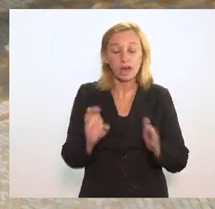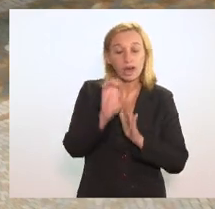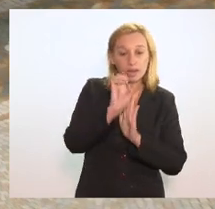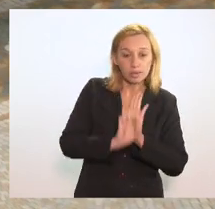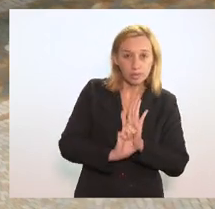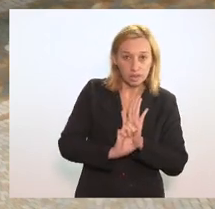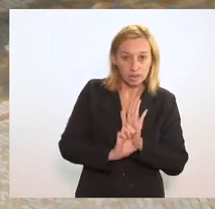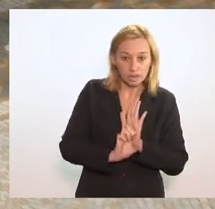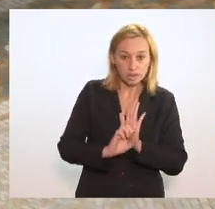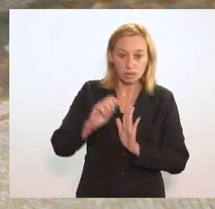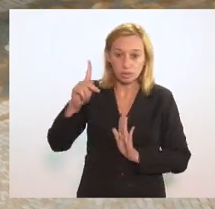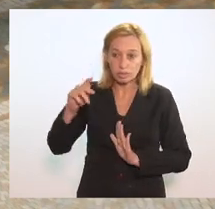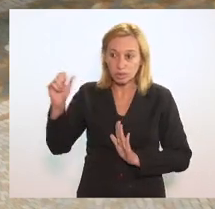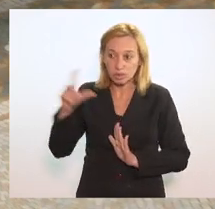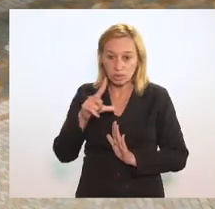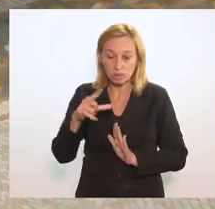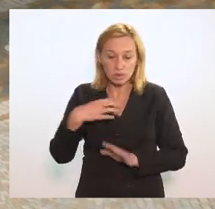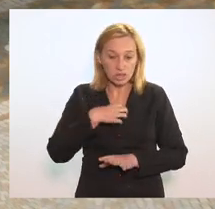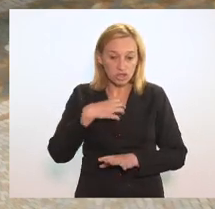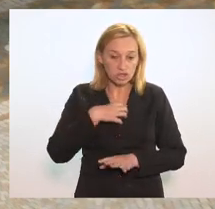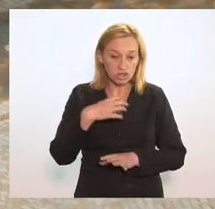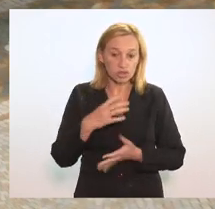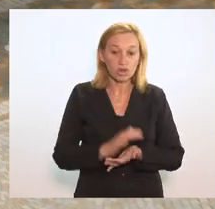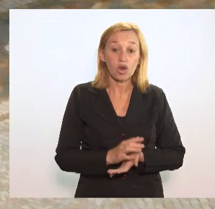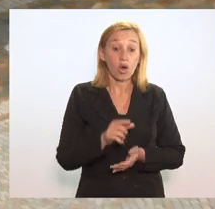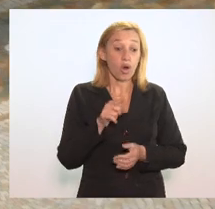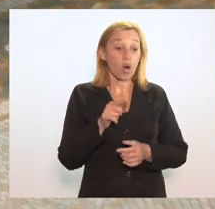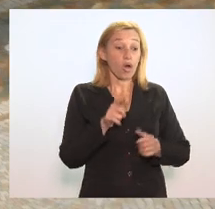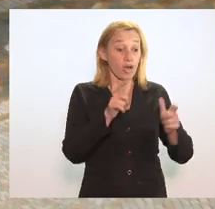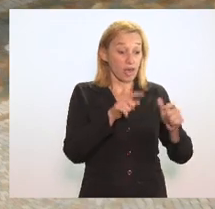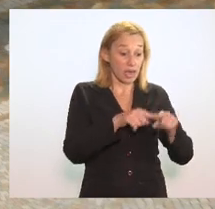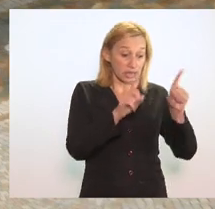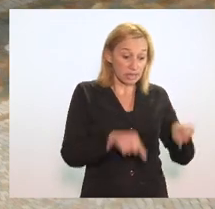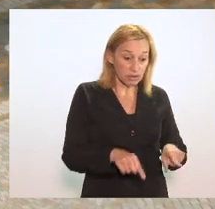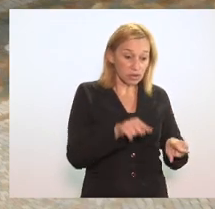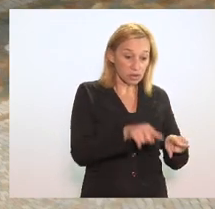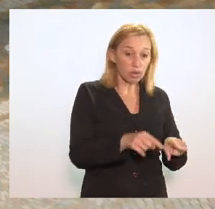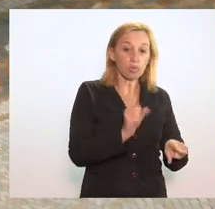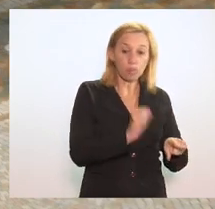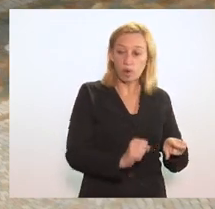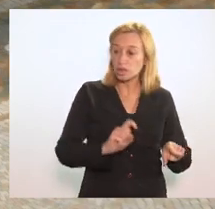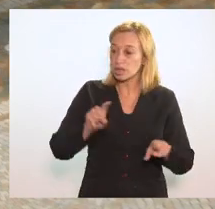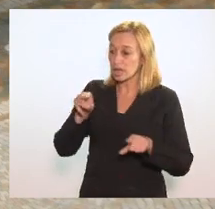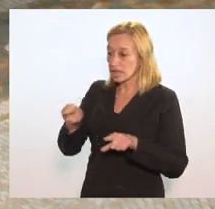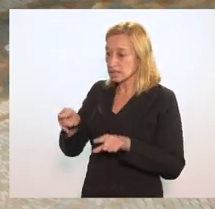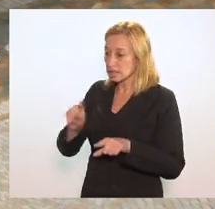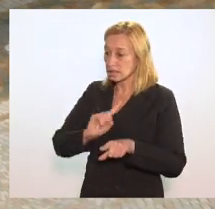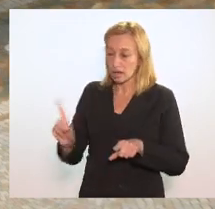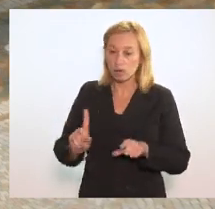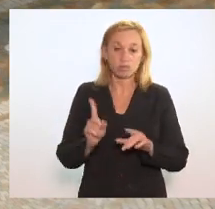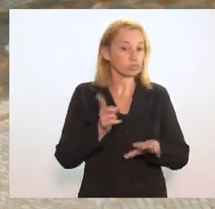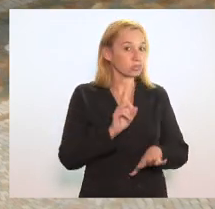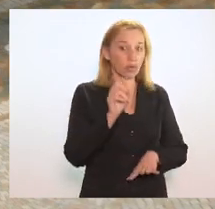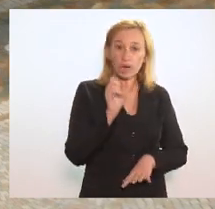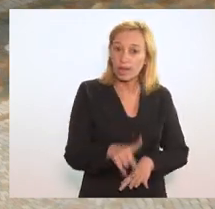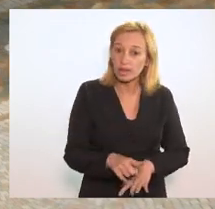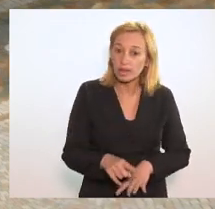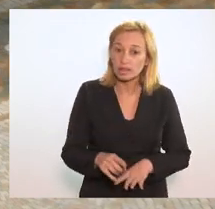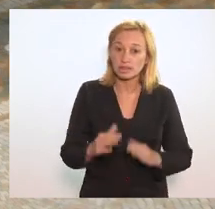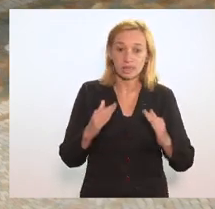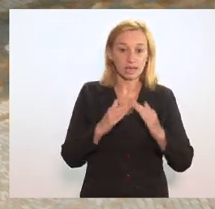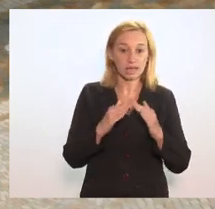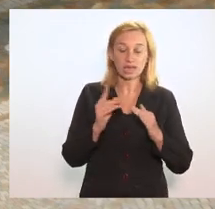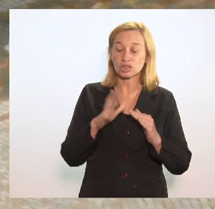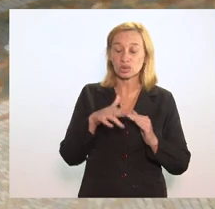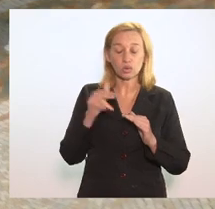pelo PSOL, no sentido de dizer, olha, estes servidores podem e estes não. Não é isso. Até porque esta casa não faria